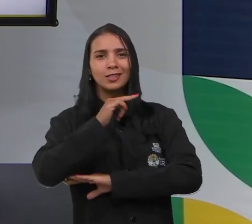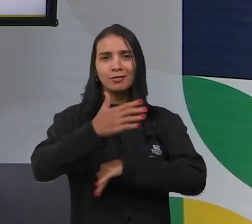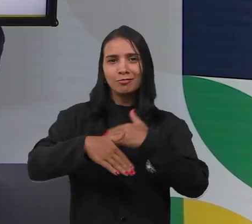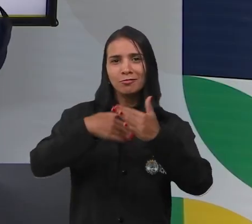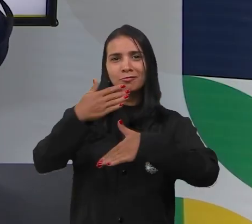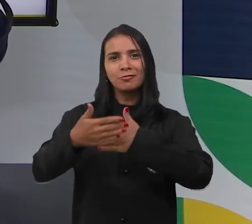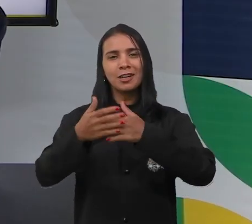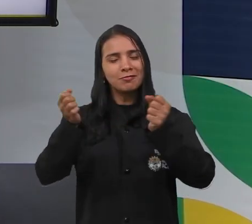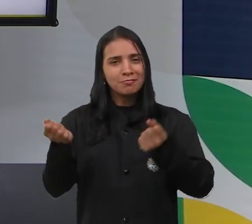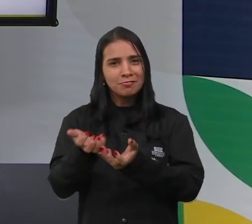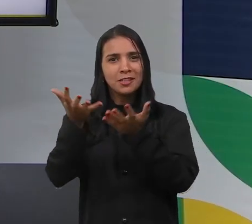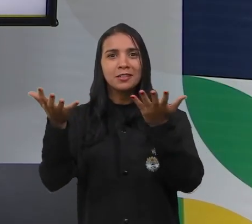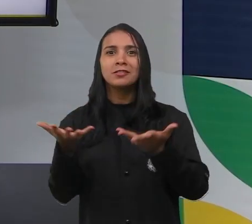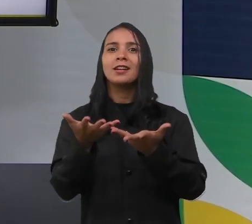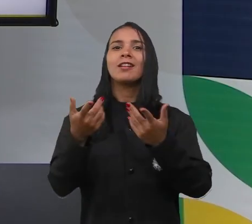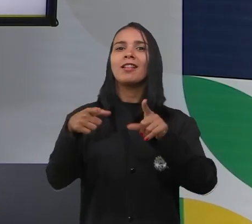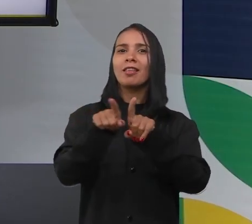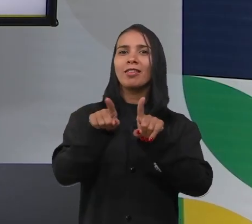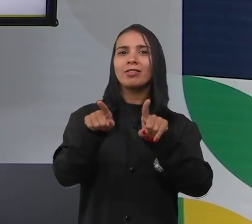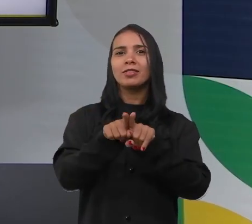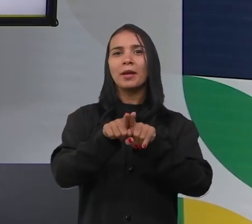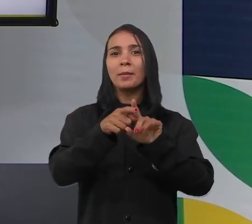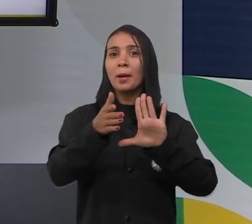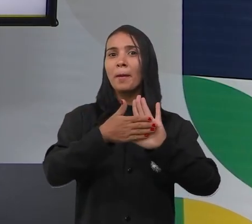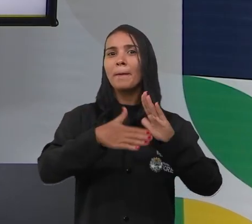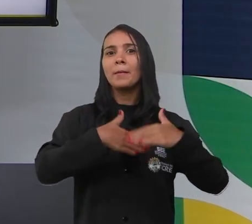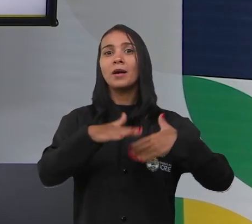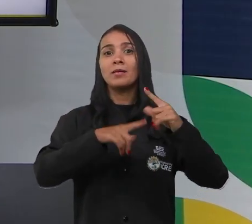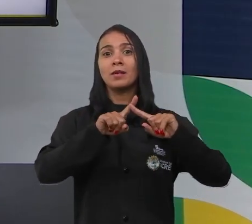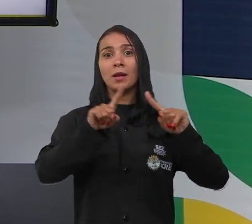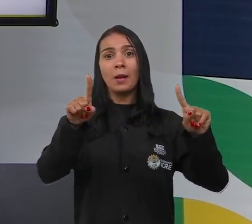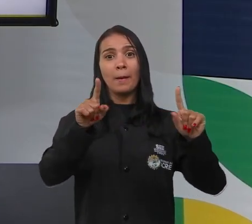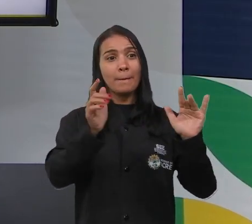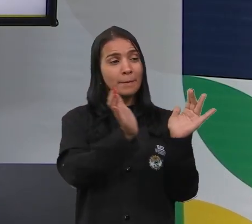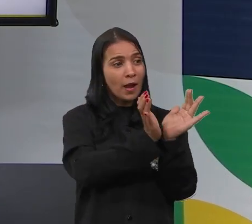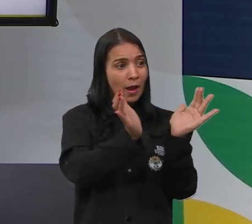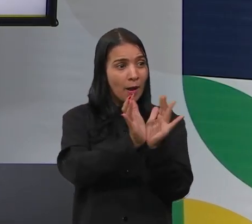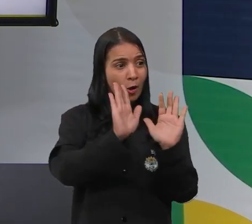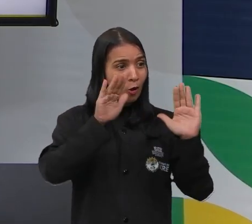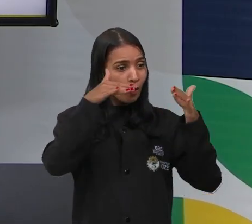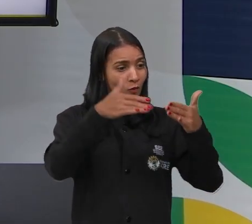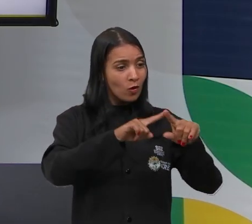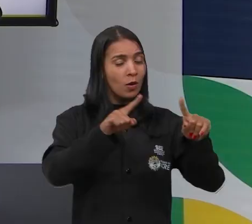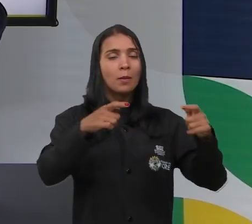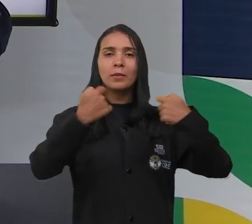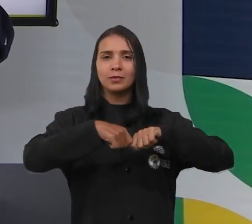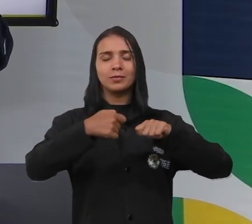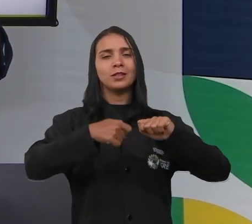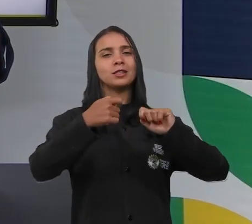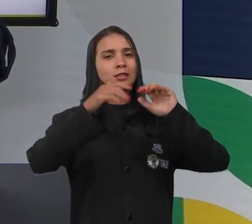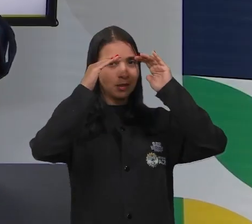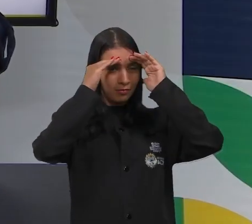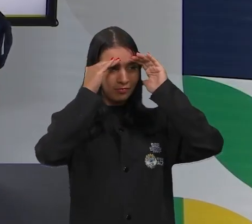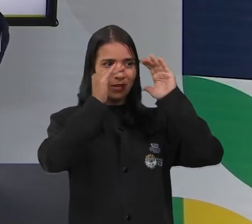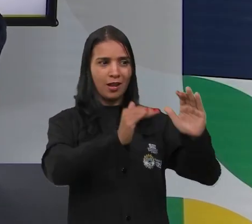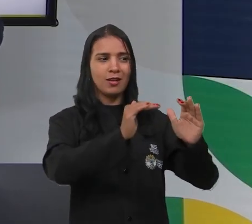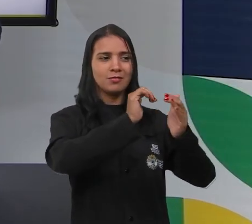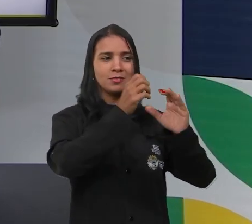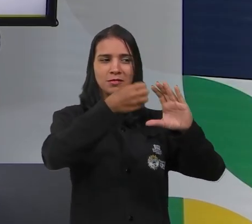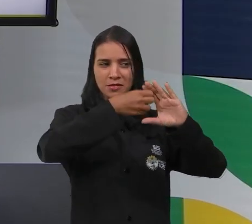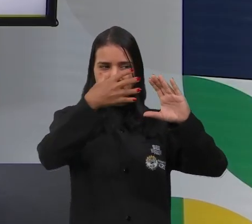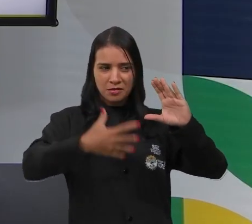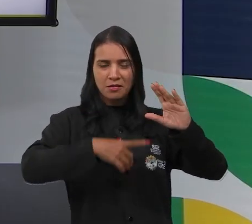vai buscar desenvolver isso pensando no coletivo, mas respeitando a todos as características, as